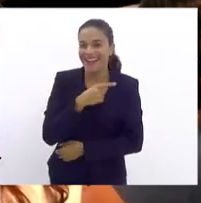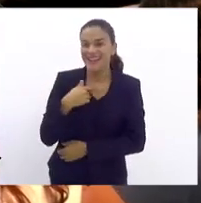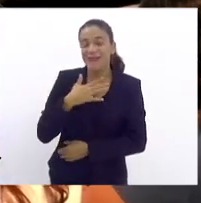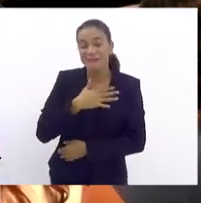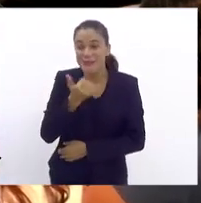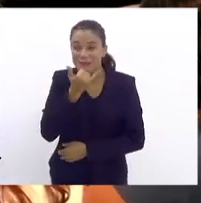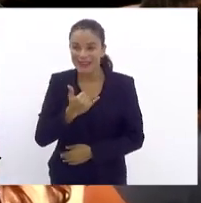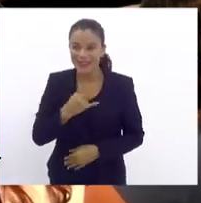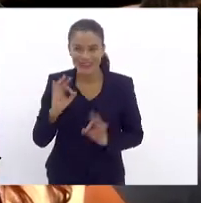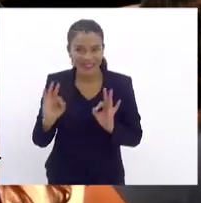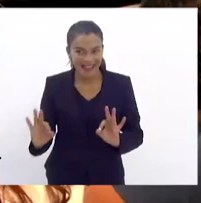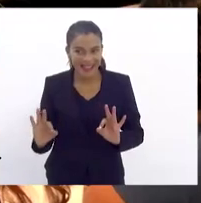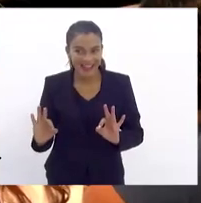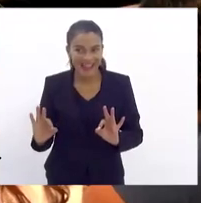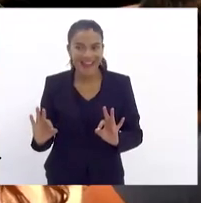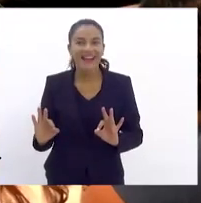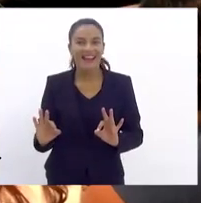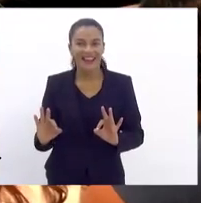tá